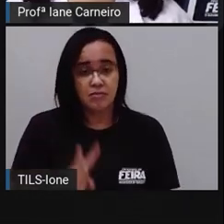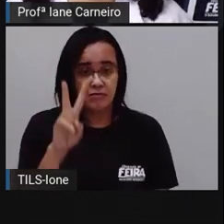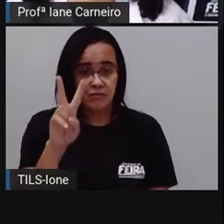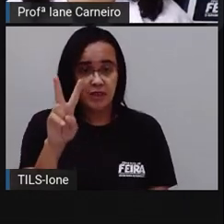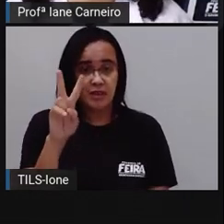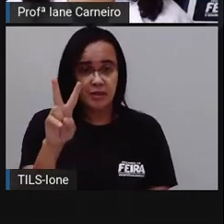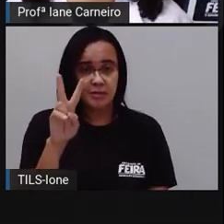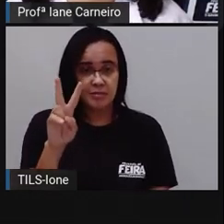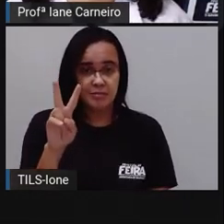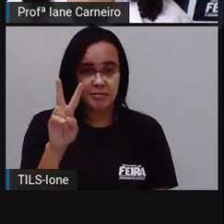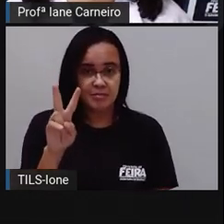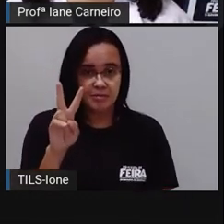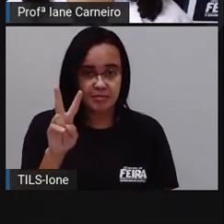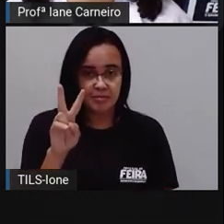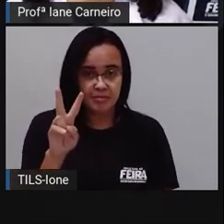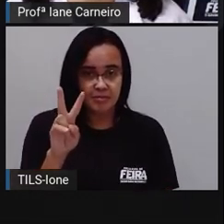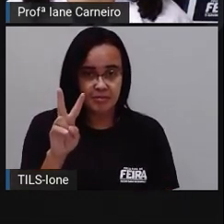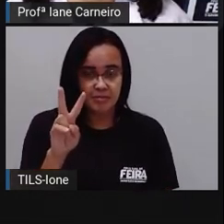letra V,